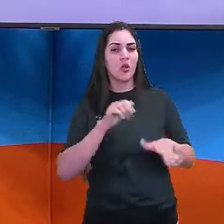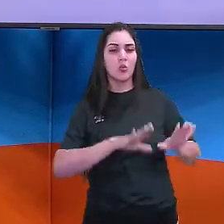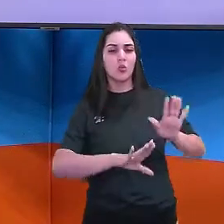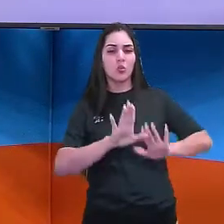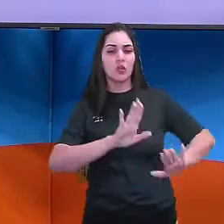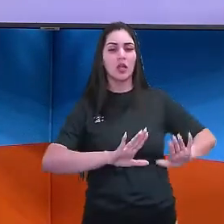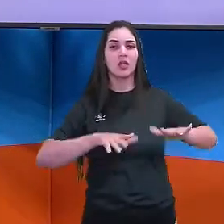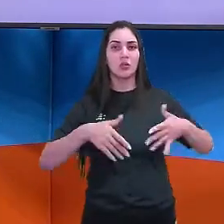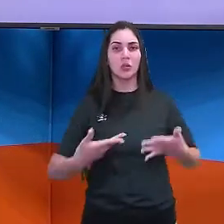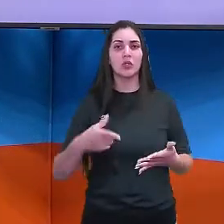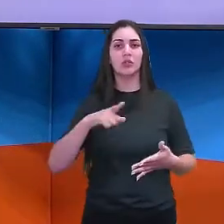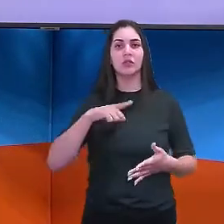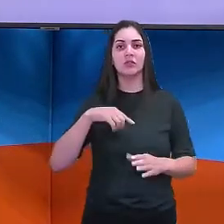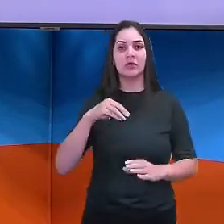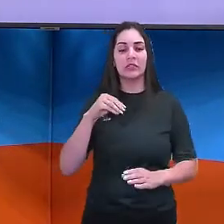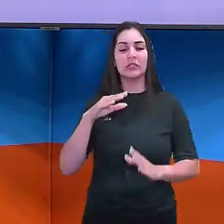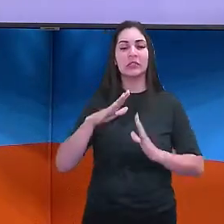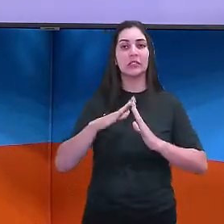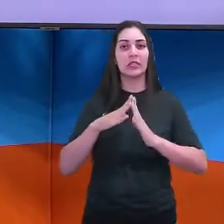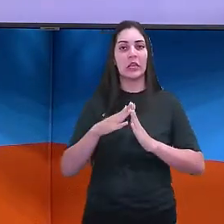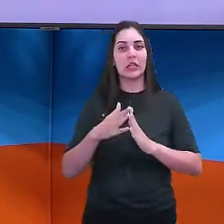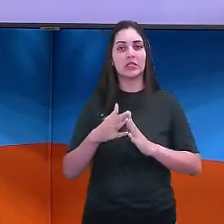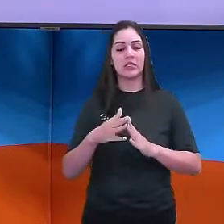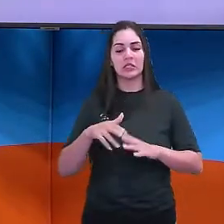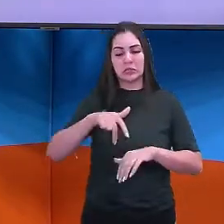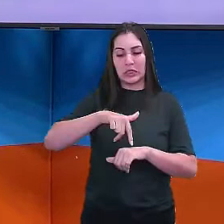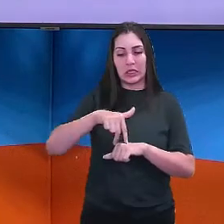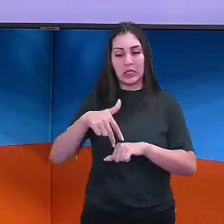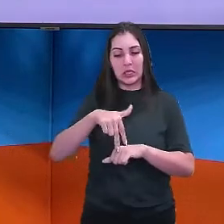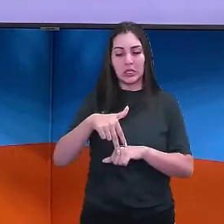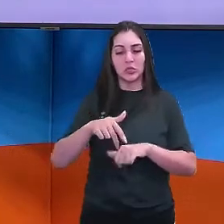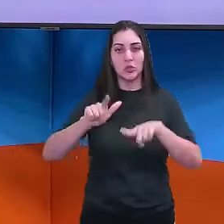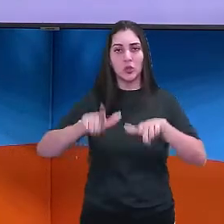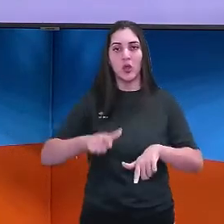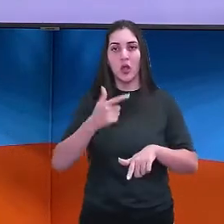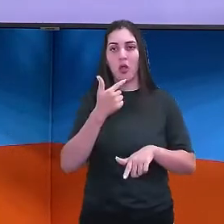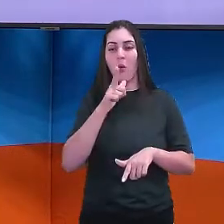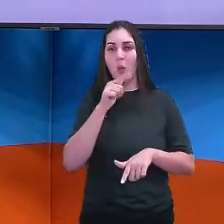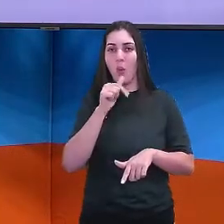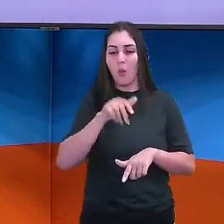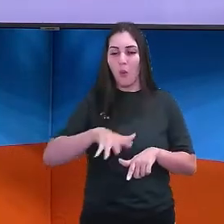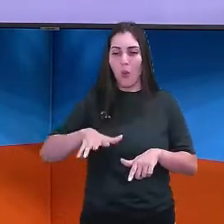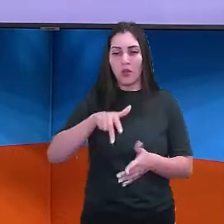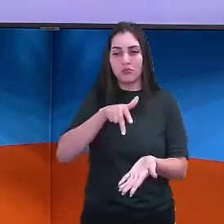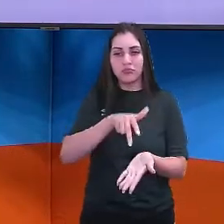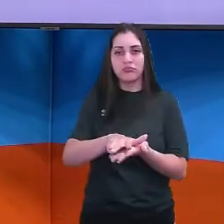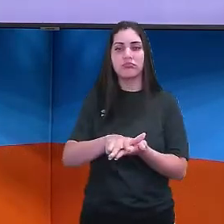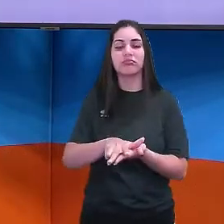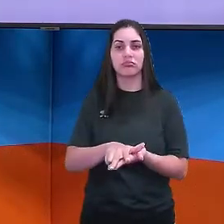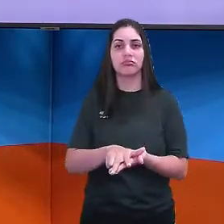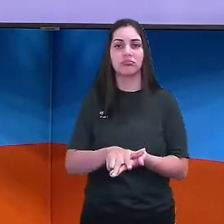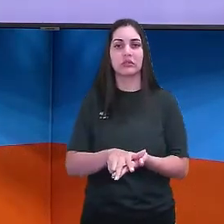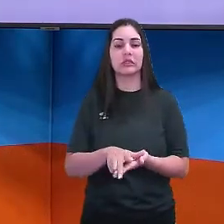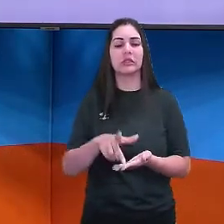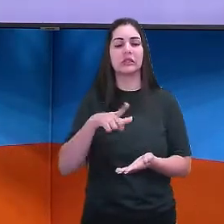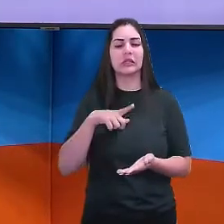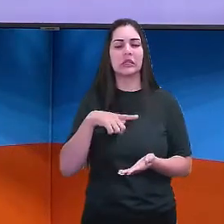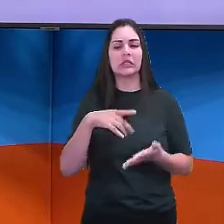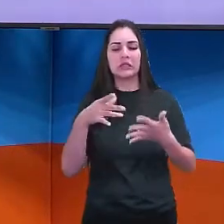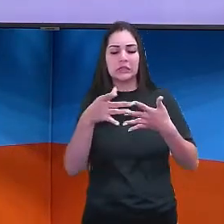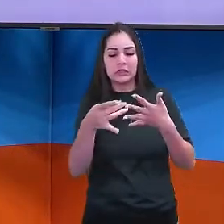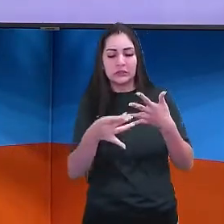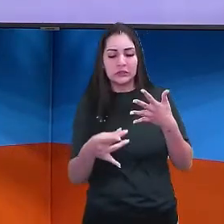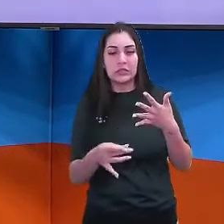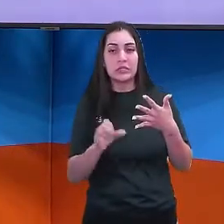quando estiver em casa para não pisar num local que está molhado, escorregar, tá certo? São todas medidas que, se